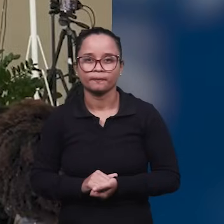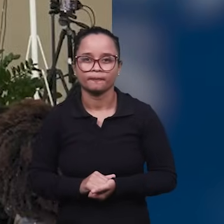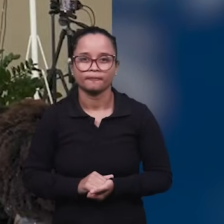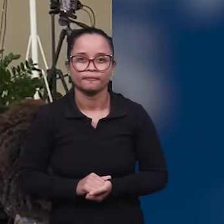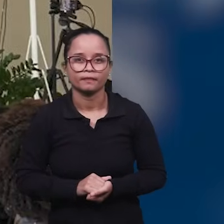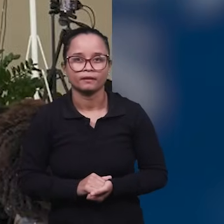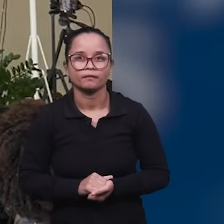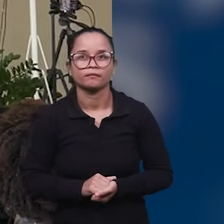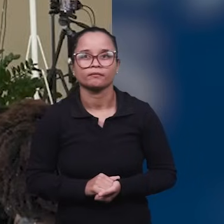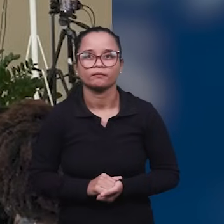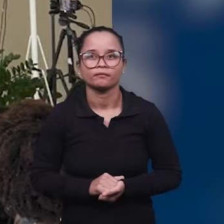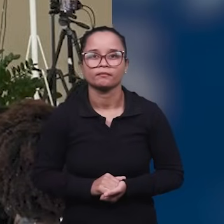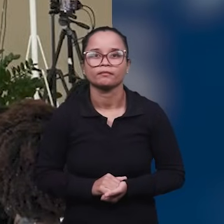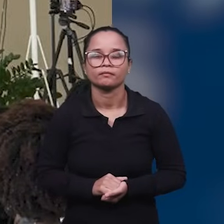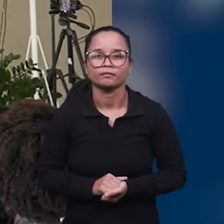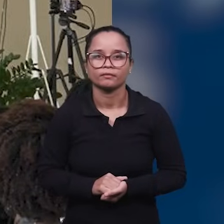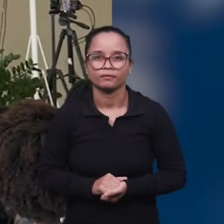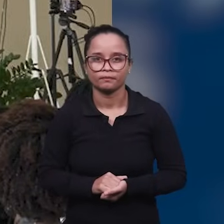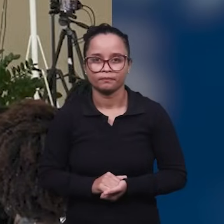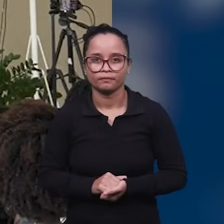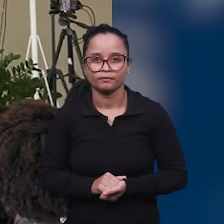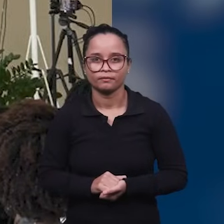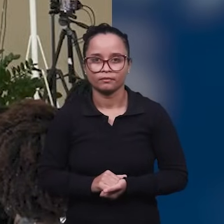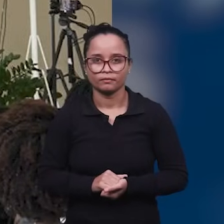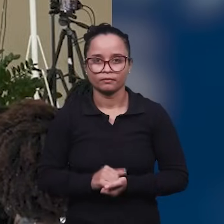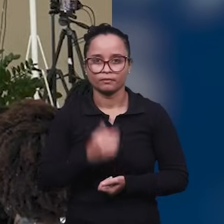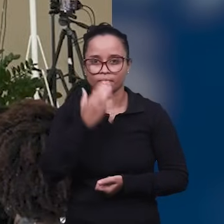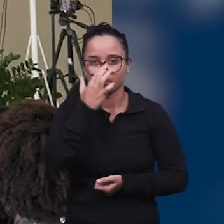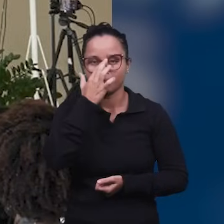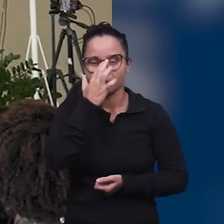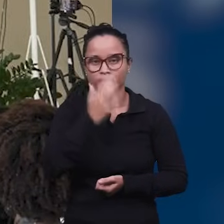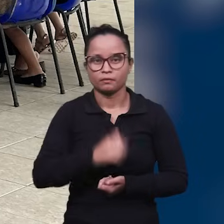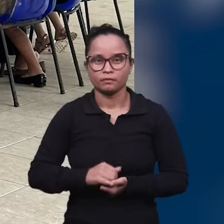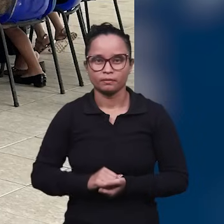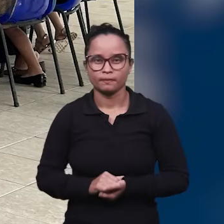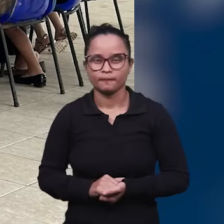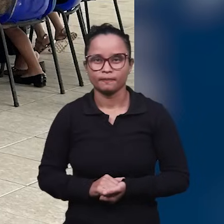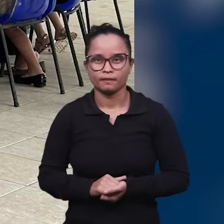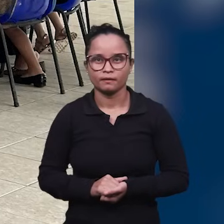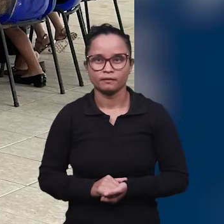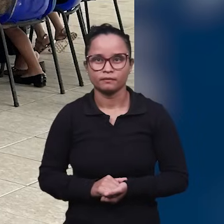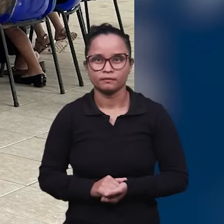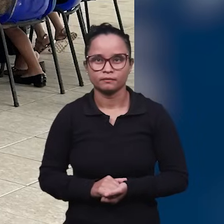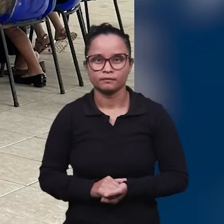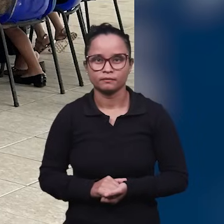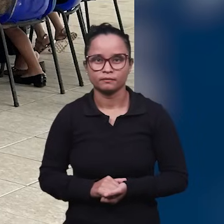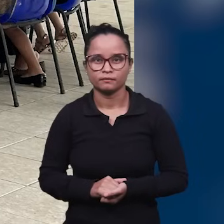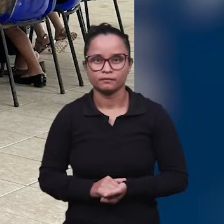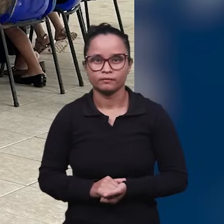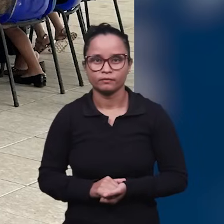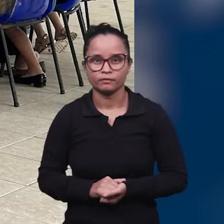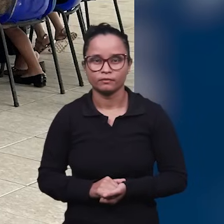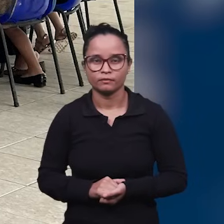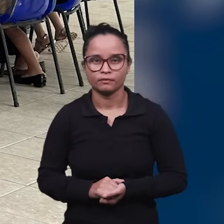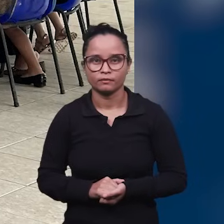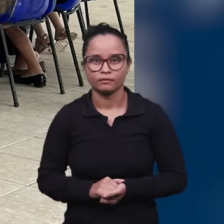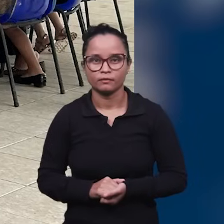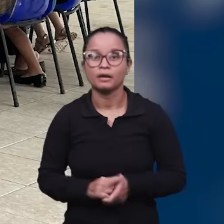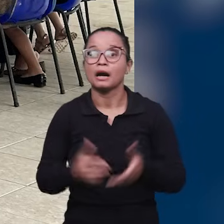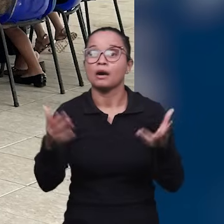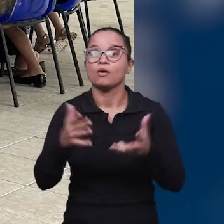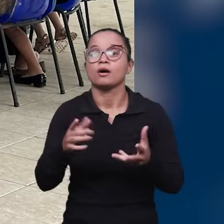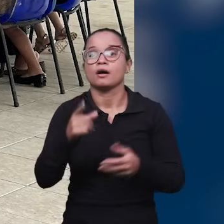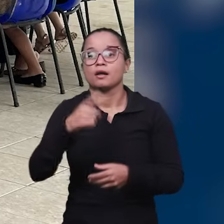Estado: o começo do projeto Aprendiz, que sem dúvidas será um marco para a obra em Sergipe e